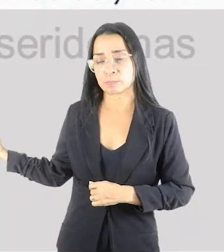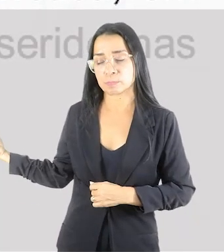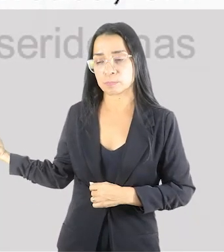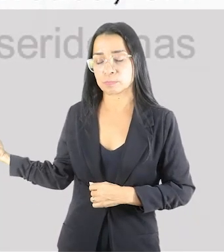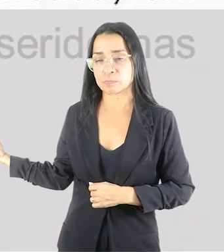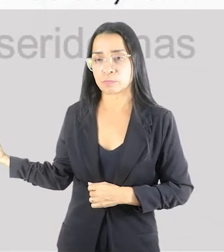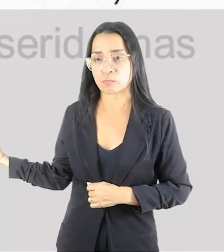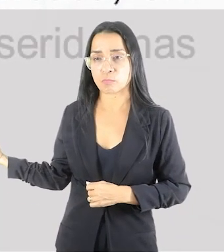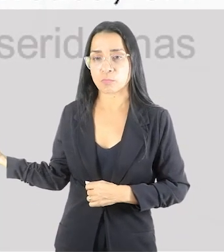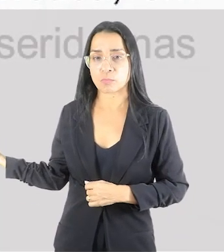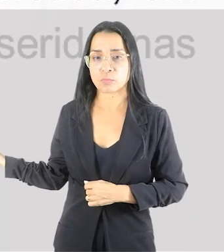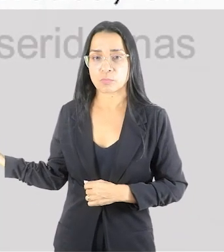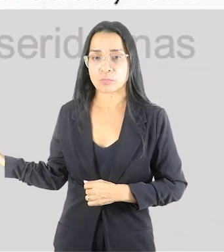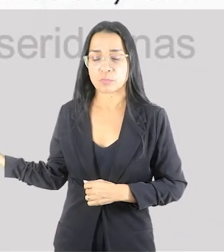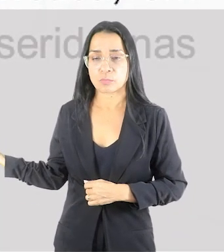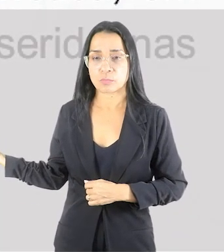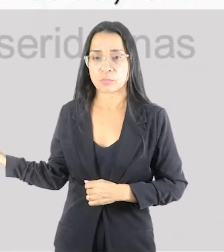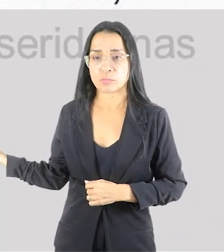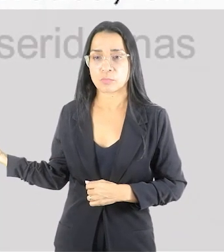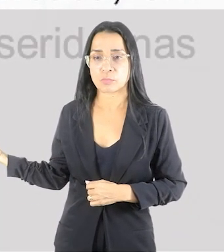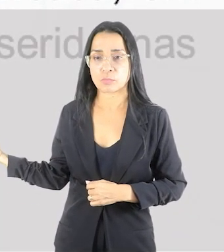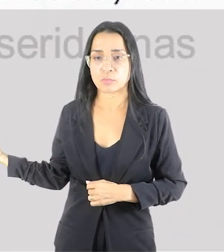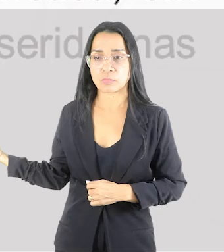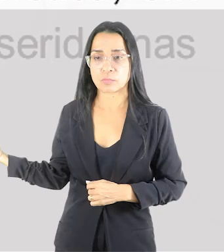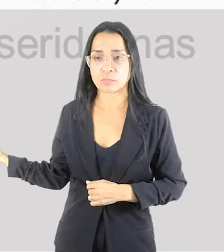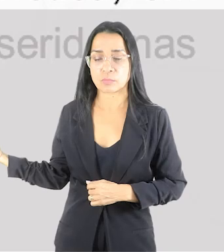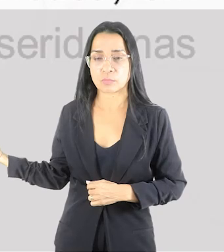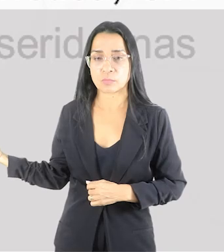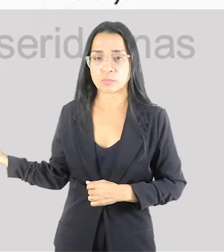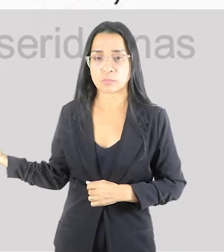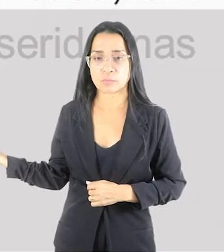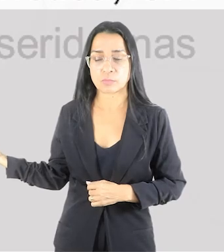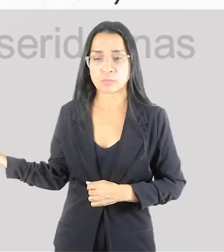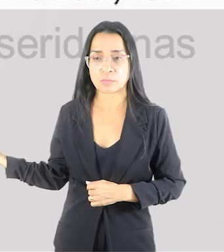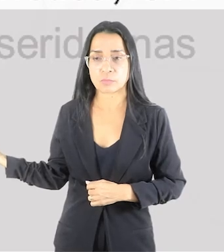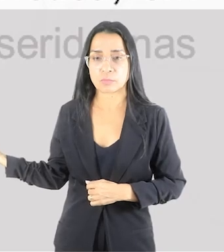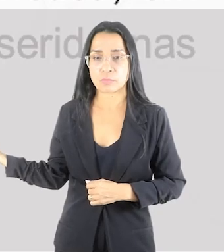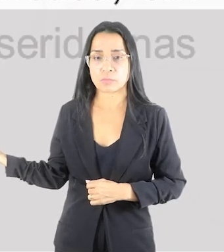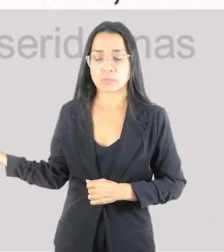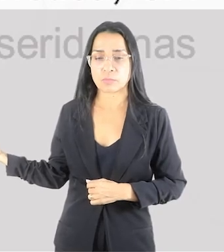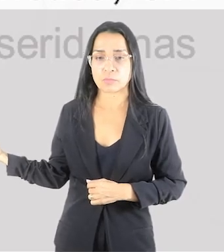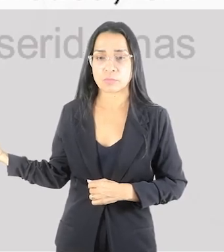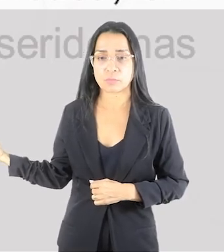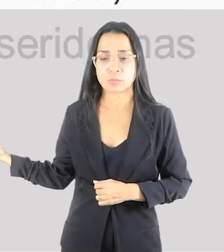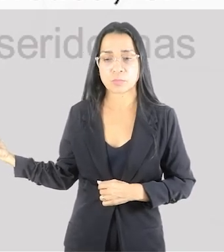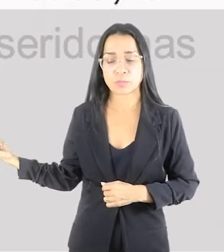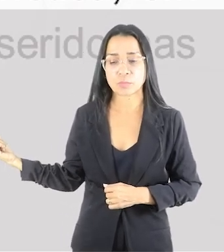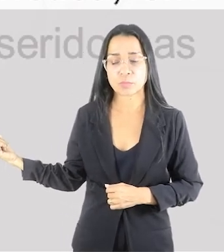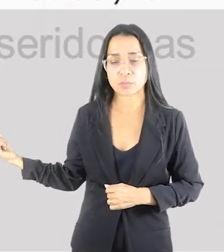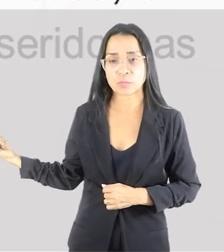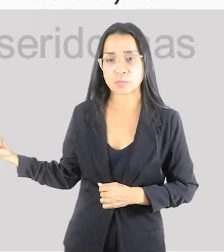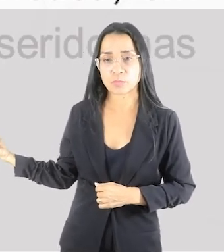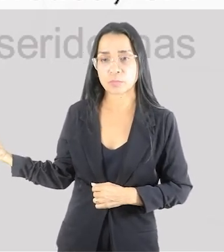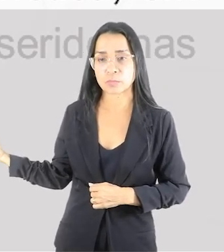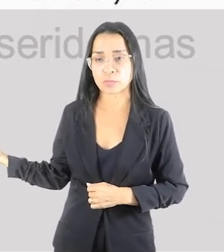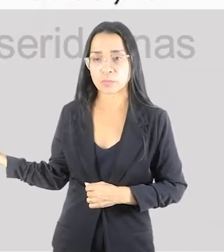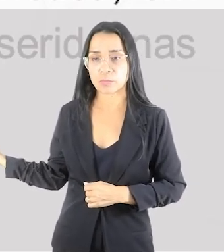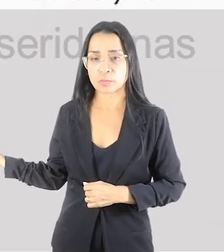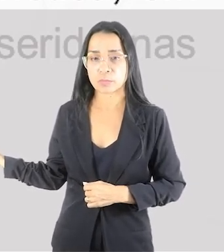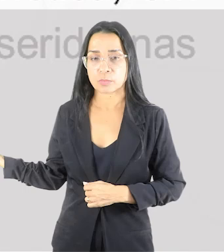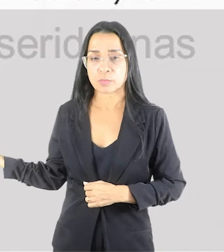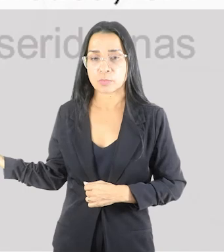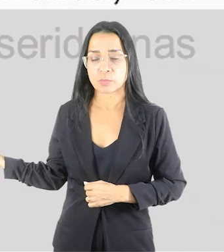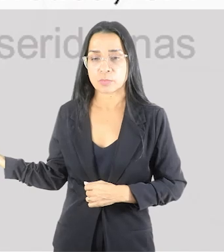geneticista observou que determinada plantação era sensível a um tipo de praga que atacava as flores da lavoura. Ao mesmo tempo,